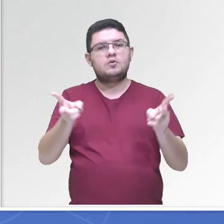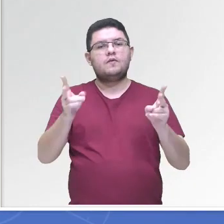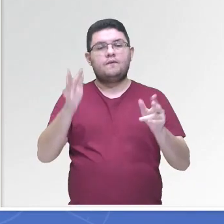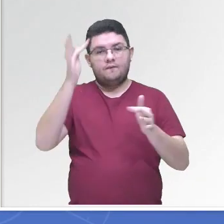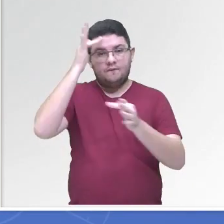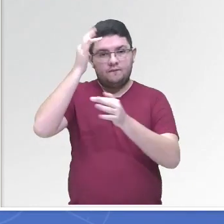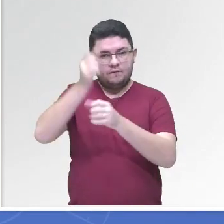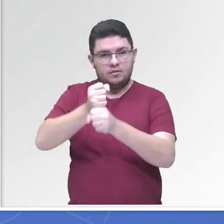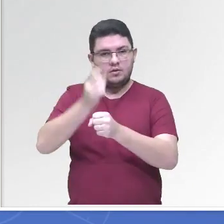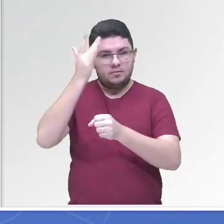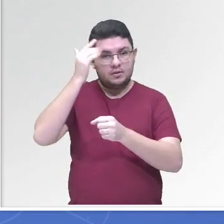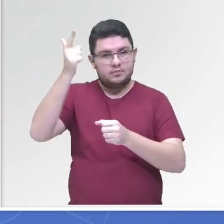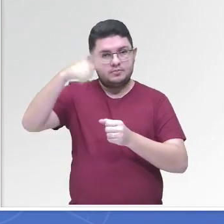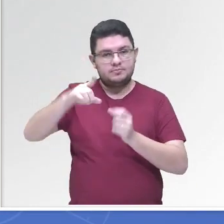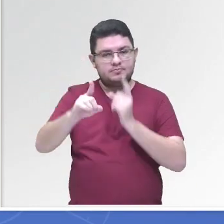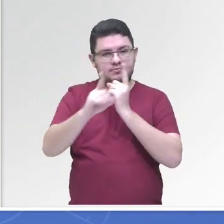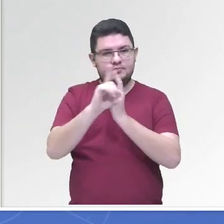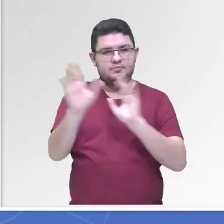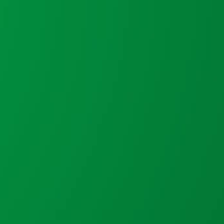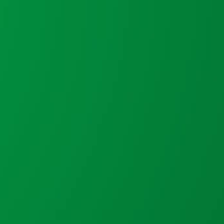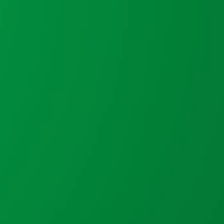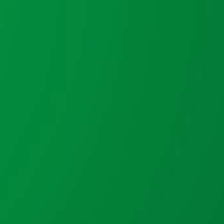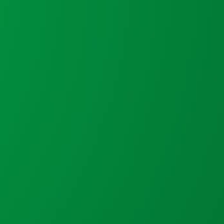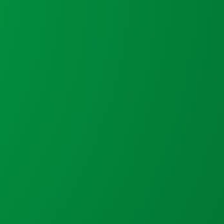física e amanhã a gente se vê. Tchau, tchau!